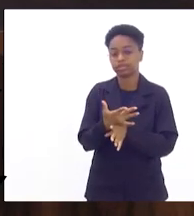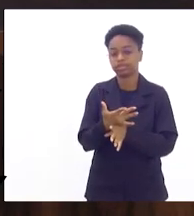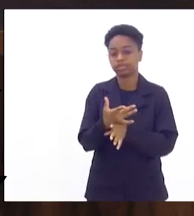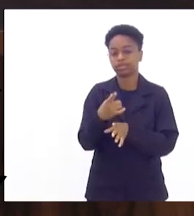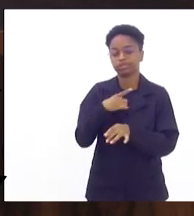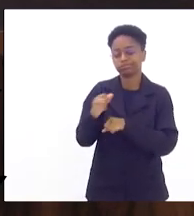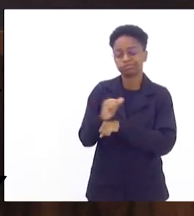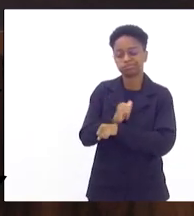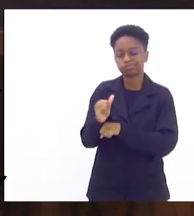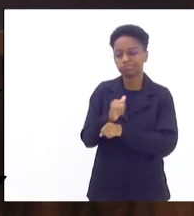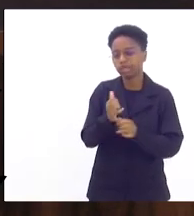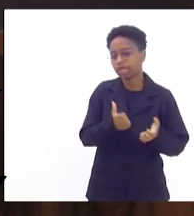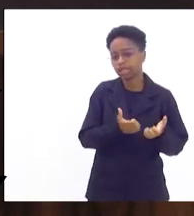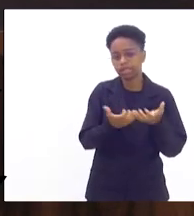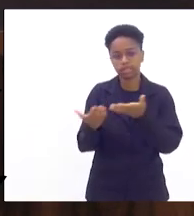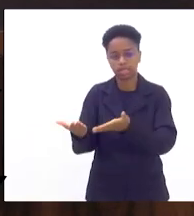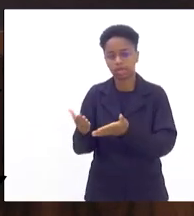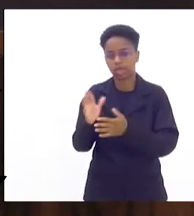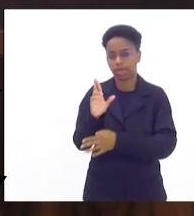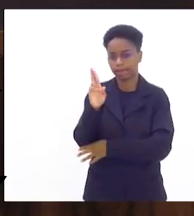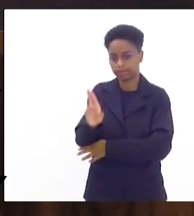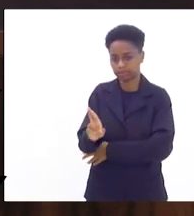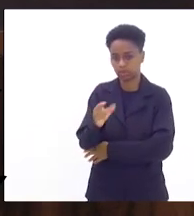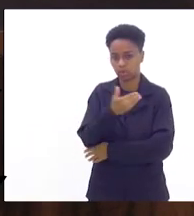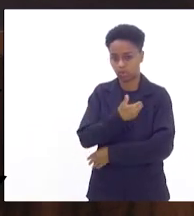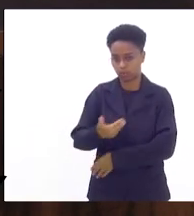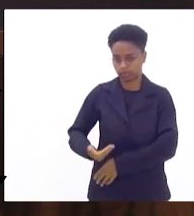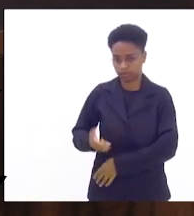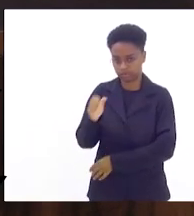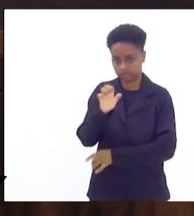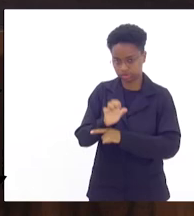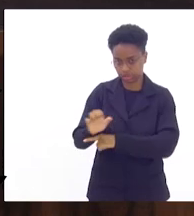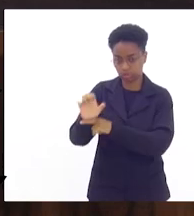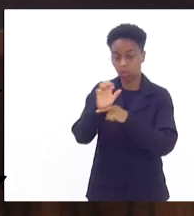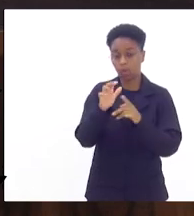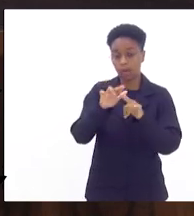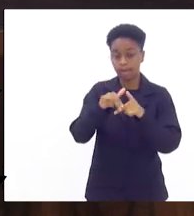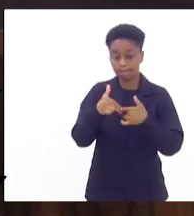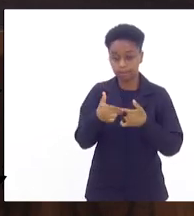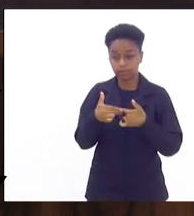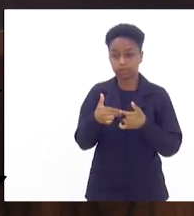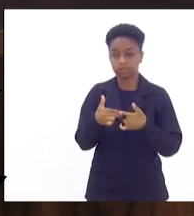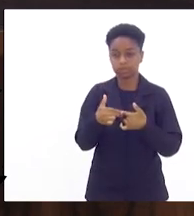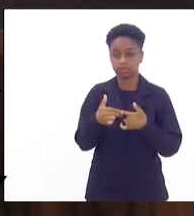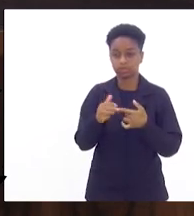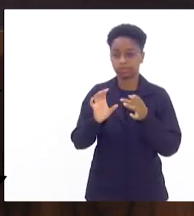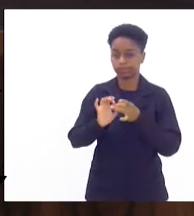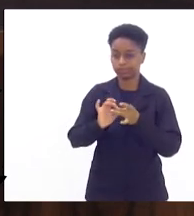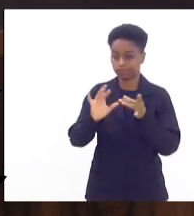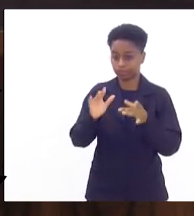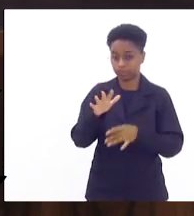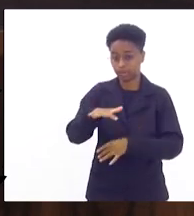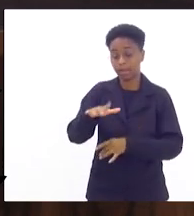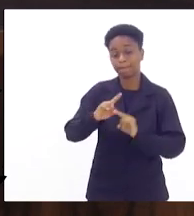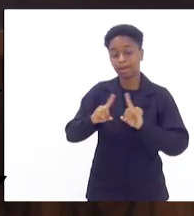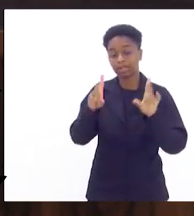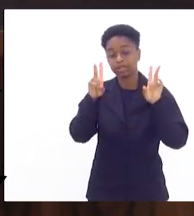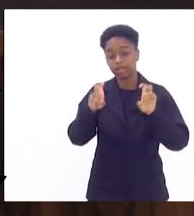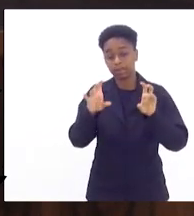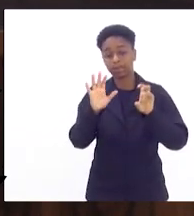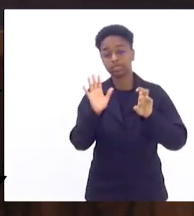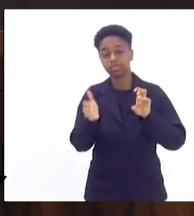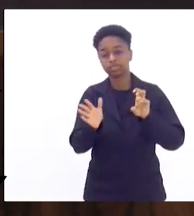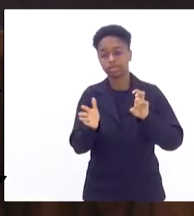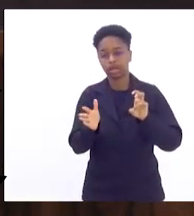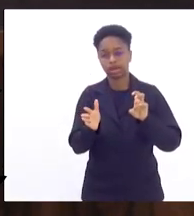que delegaram essa representação ao governo do Estado, por isso que foi concedido pelo governo do Estado. Esse assunto foi levado para... Então,